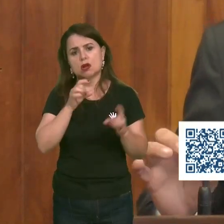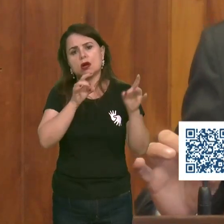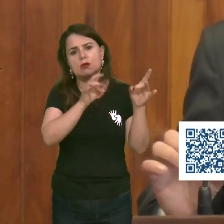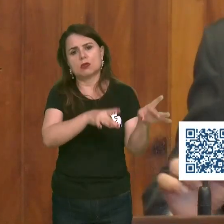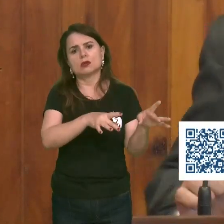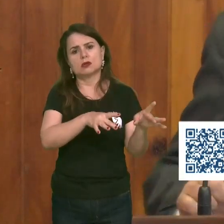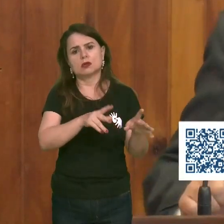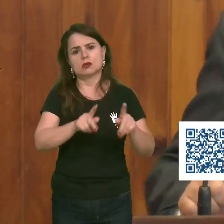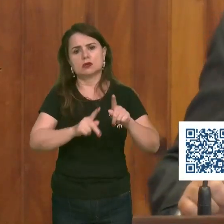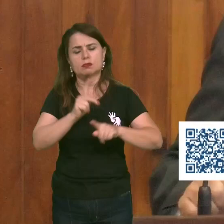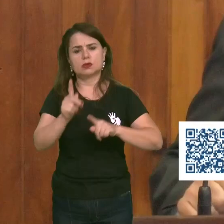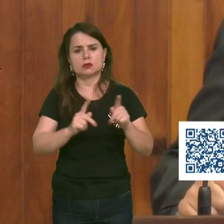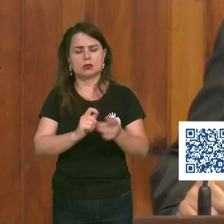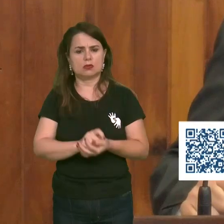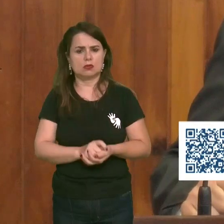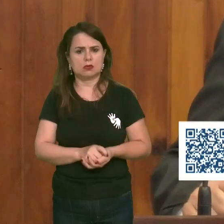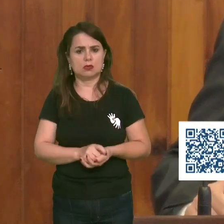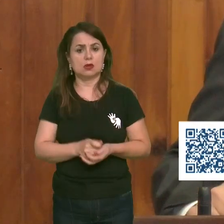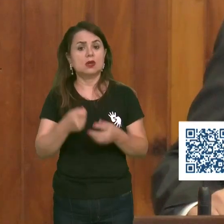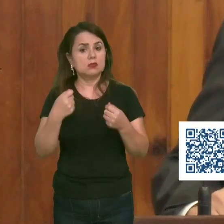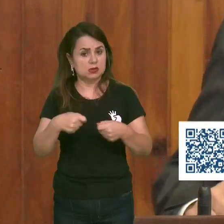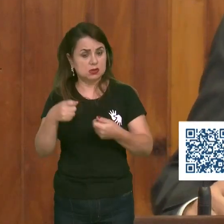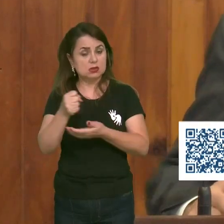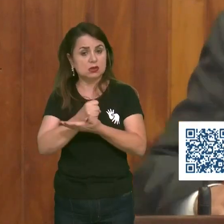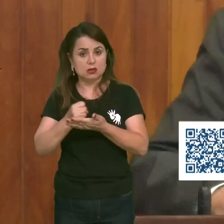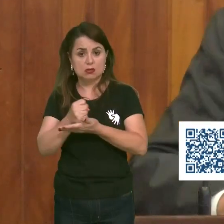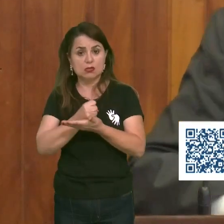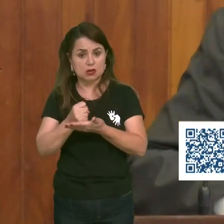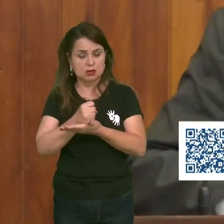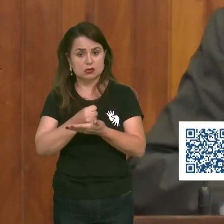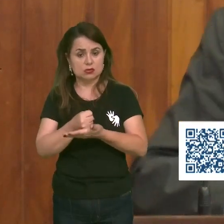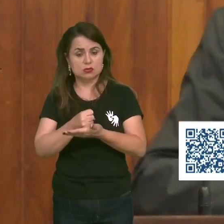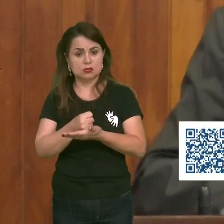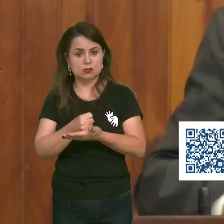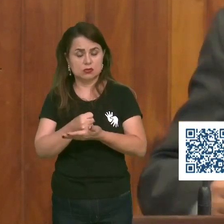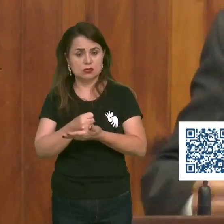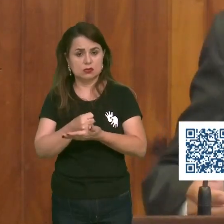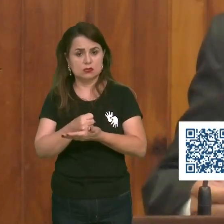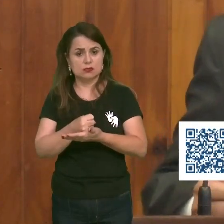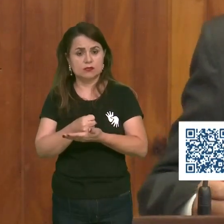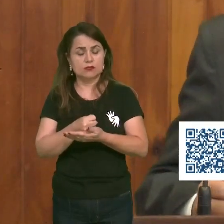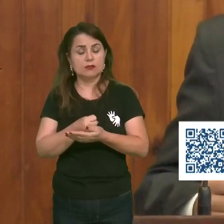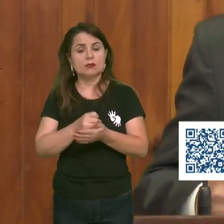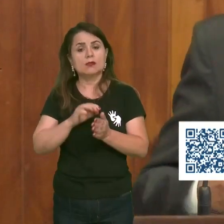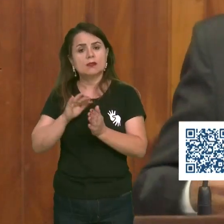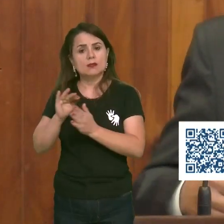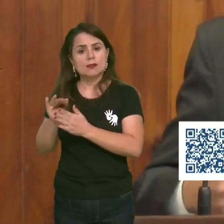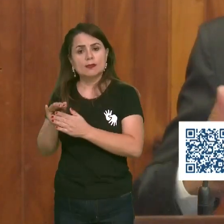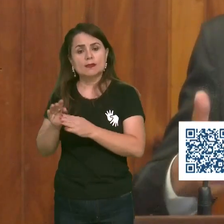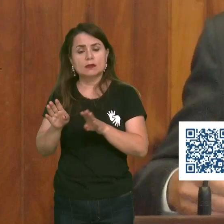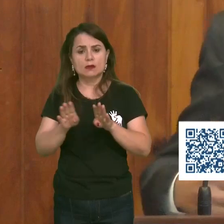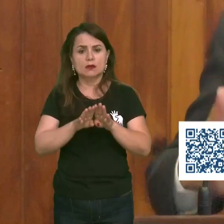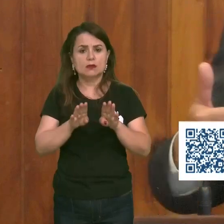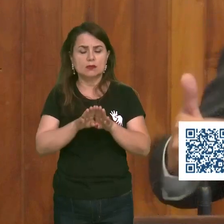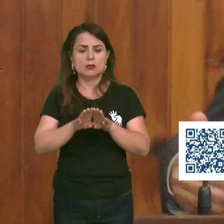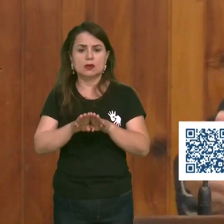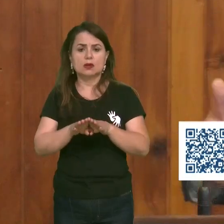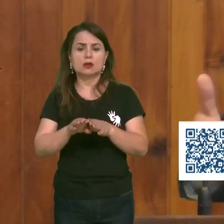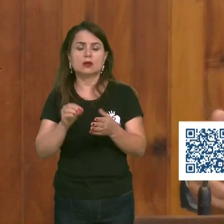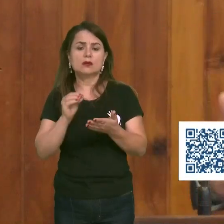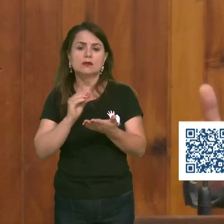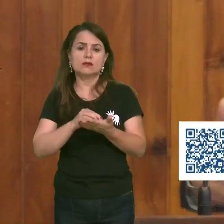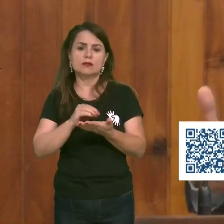no mínimo o remédio gerador Júnior Moraes também a falta